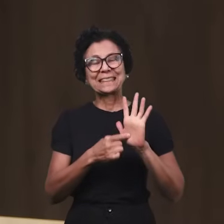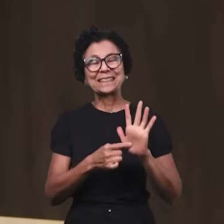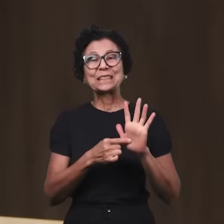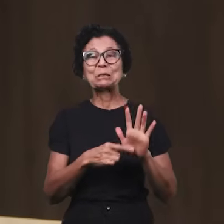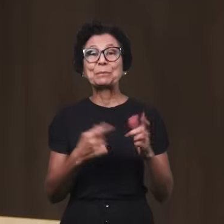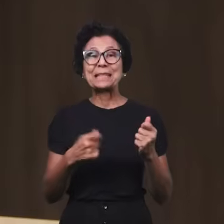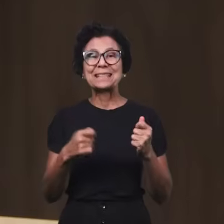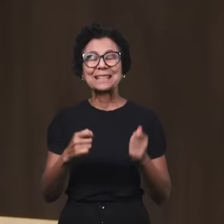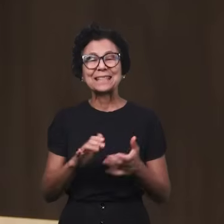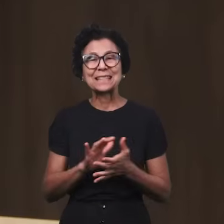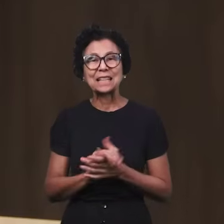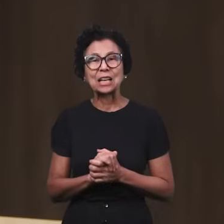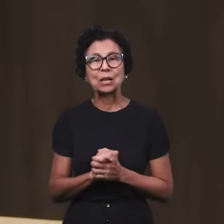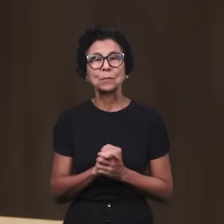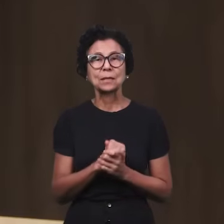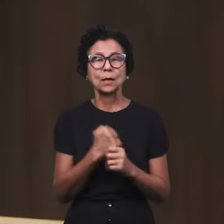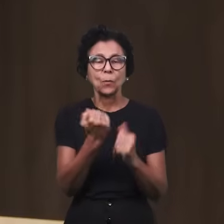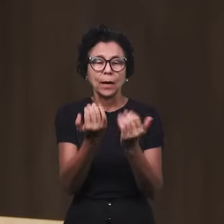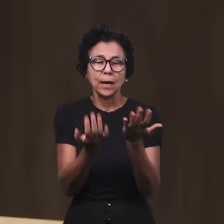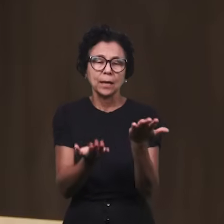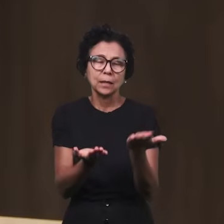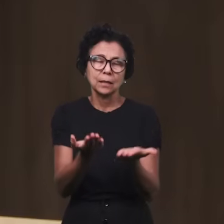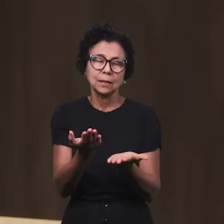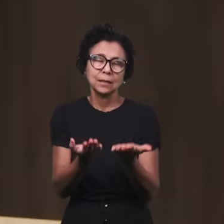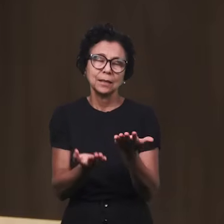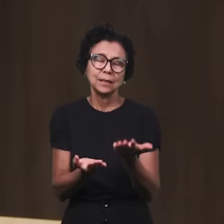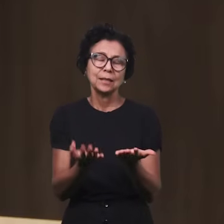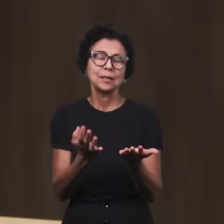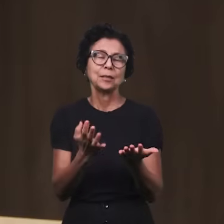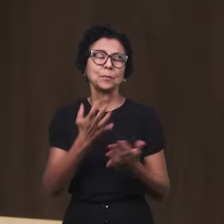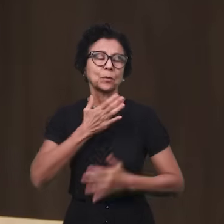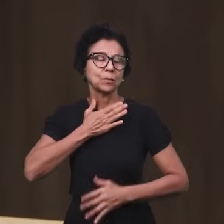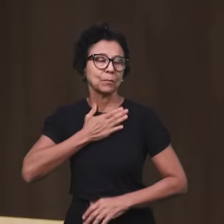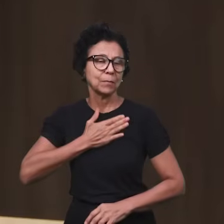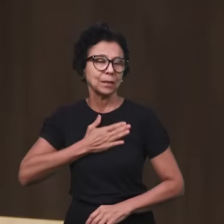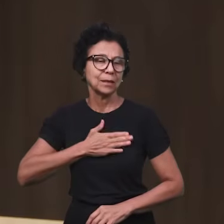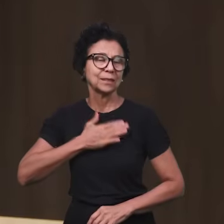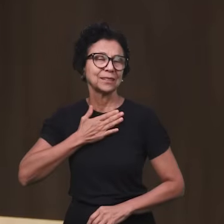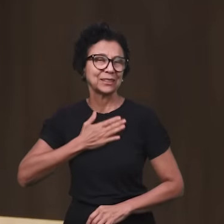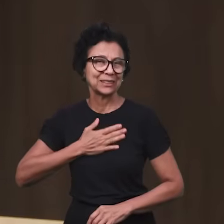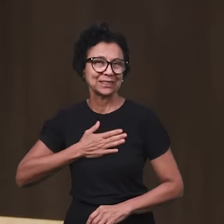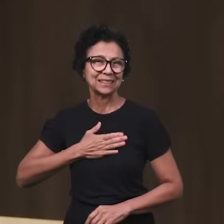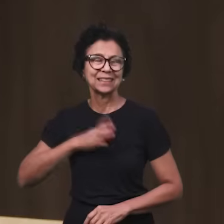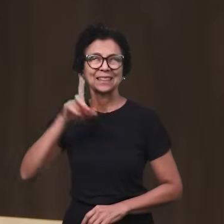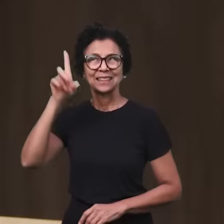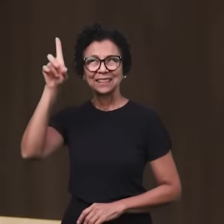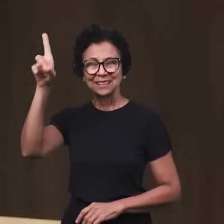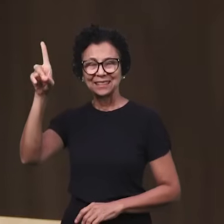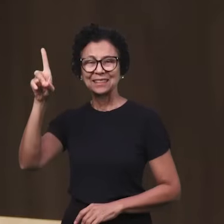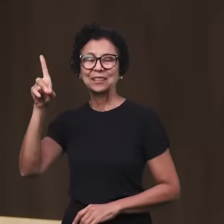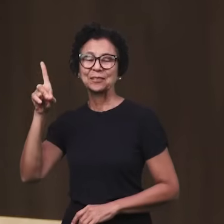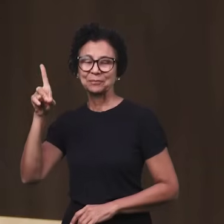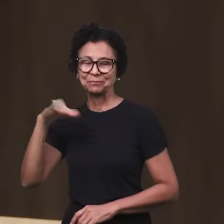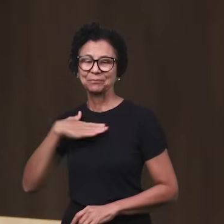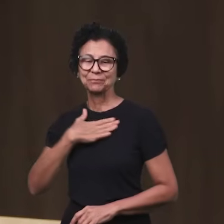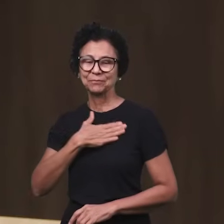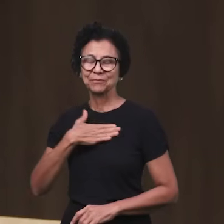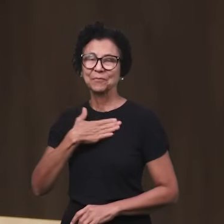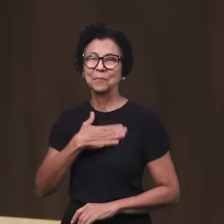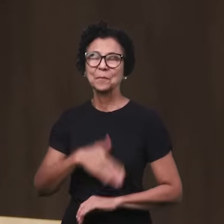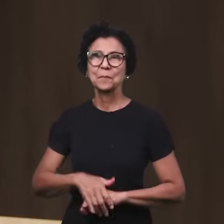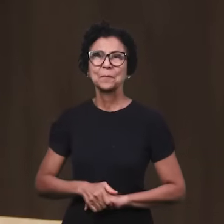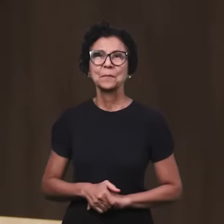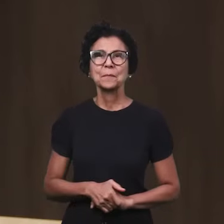um espírito manso e quieto, que é precioso diante de Deus, porque, né, Andréia, tem muitas mulheres, às